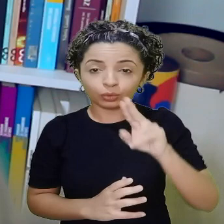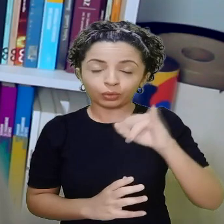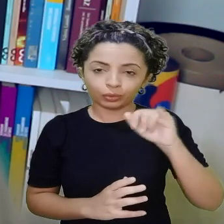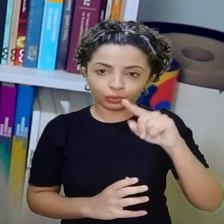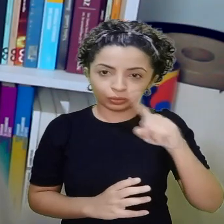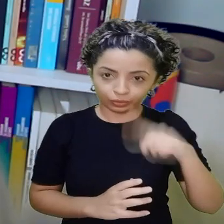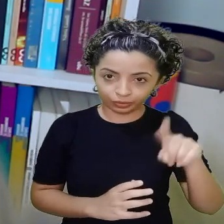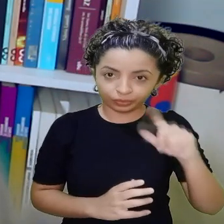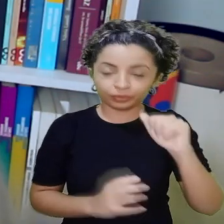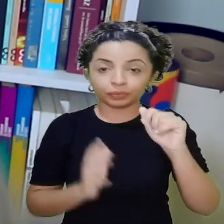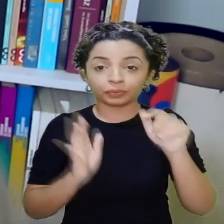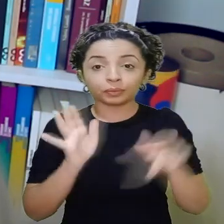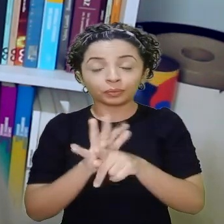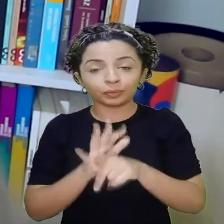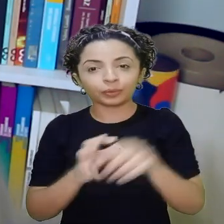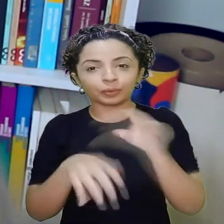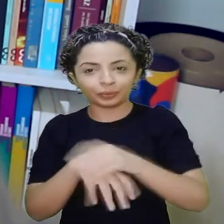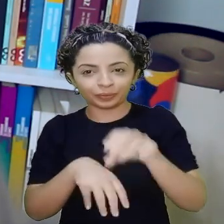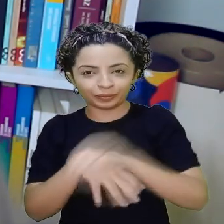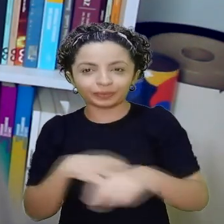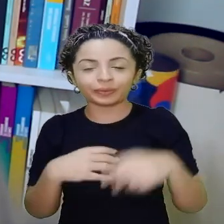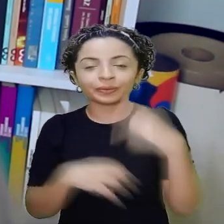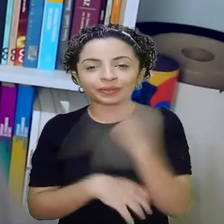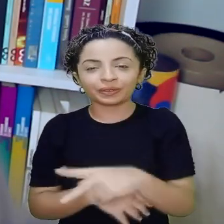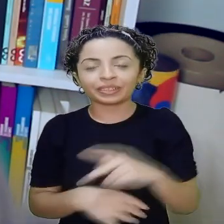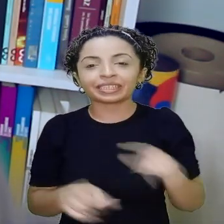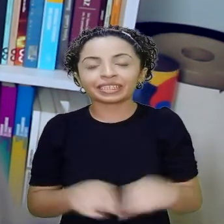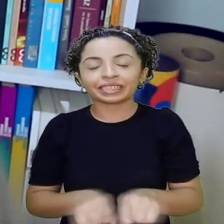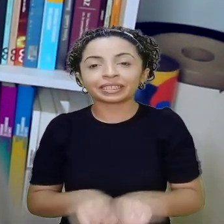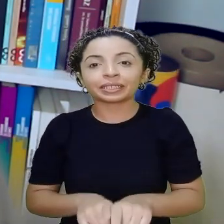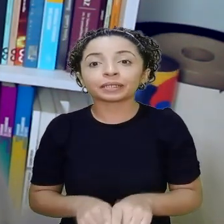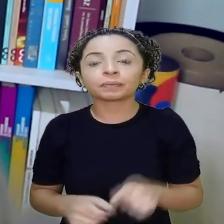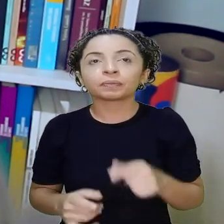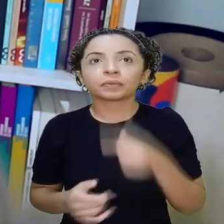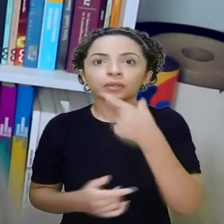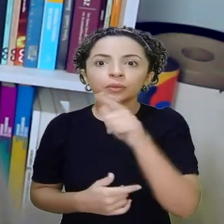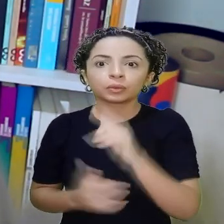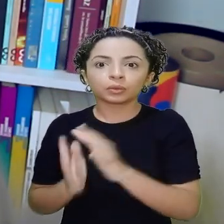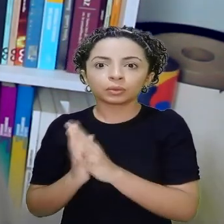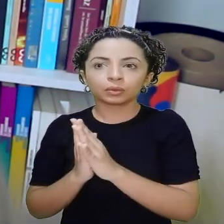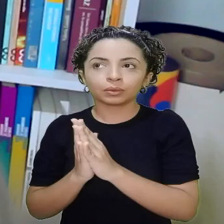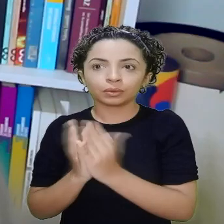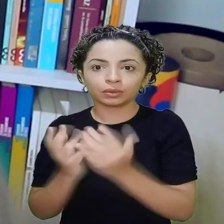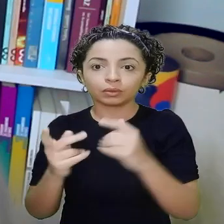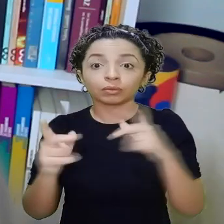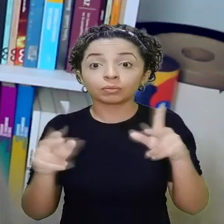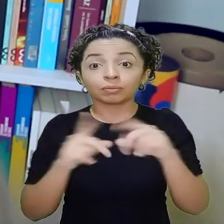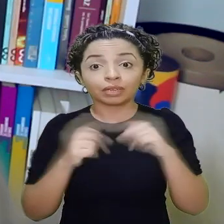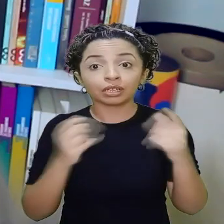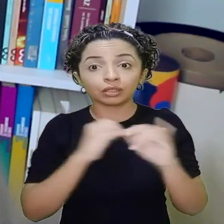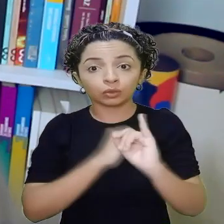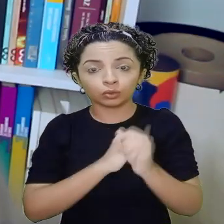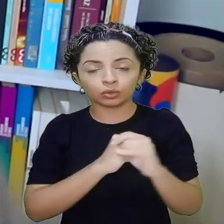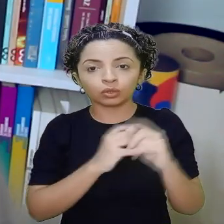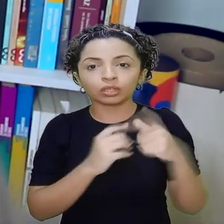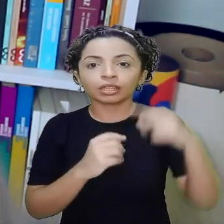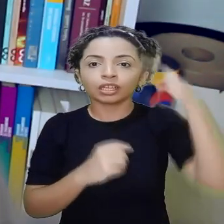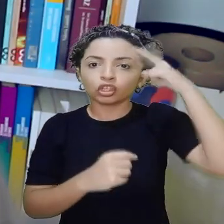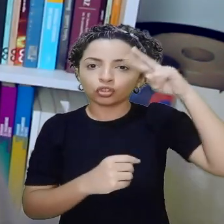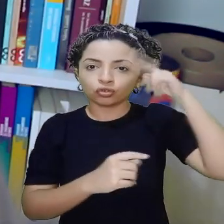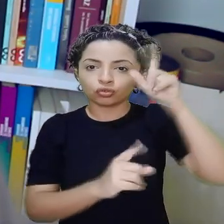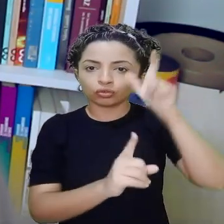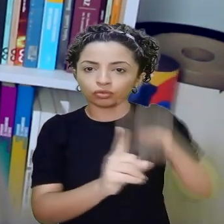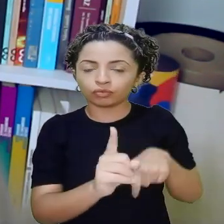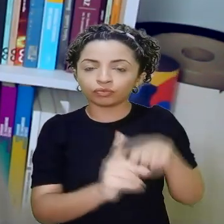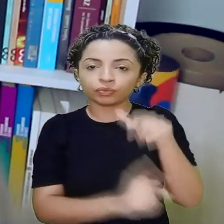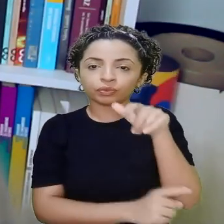Luísa Geisler, que foi justamente um outro texto que a gente trabalhou lá na oficina do Thiago Germano, além do 40 Dias,